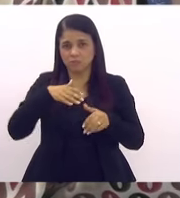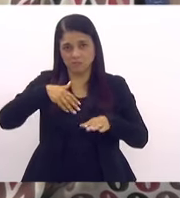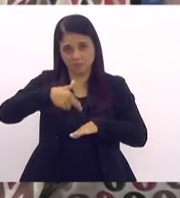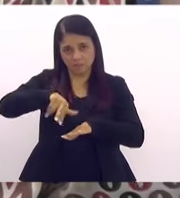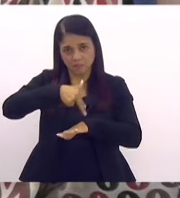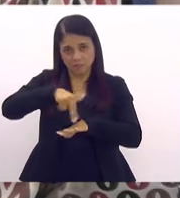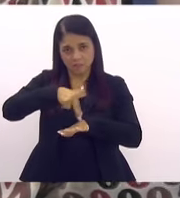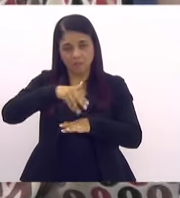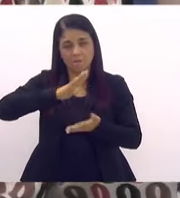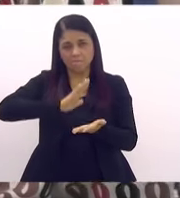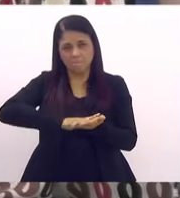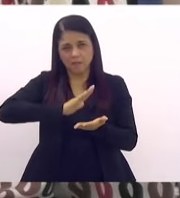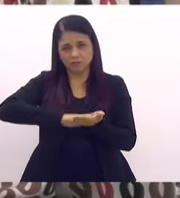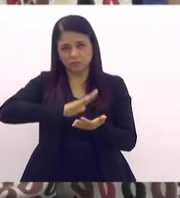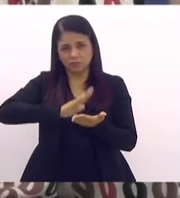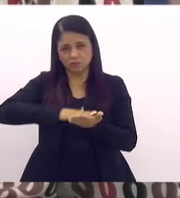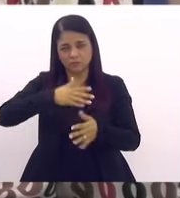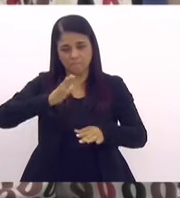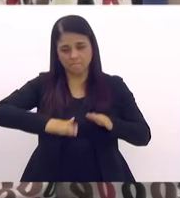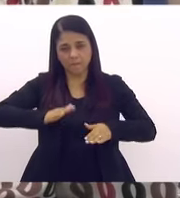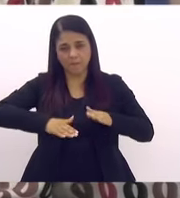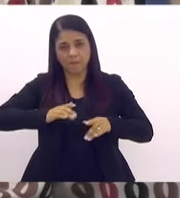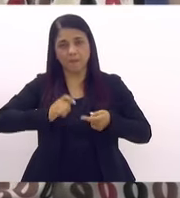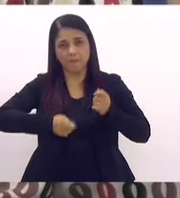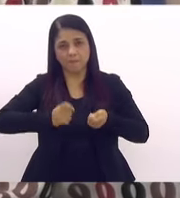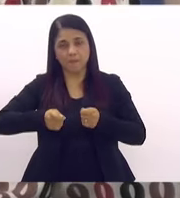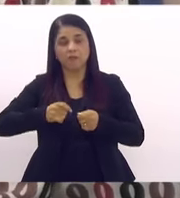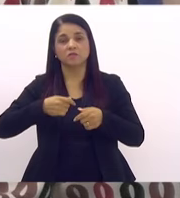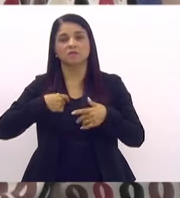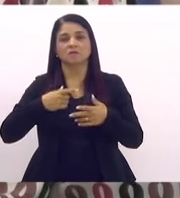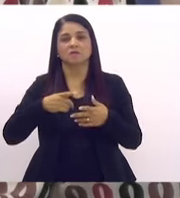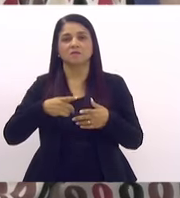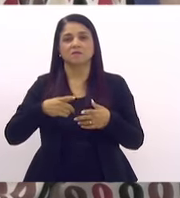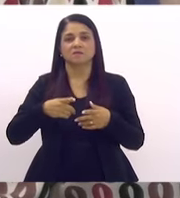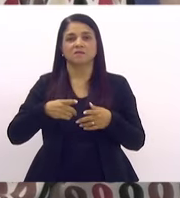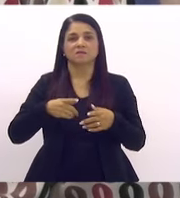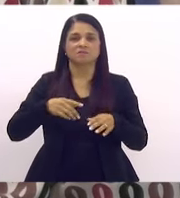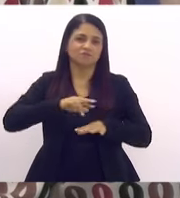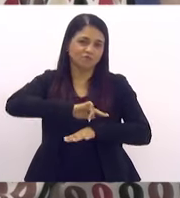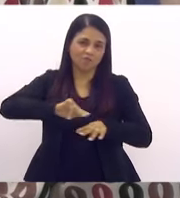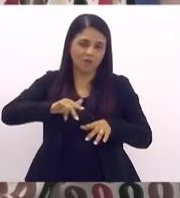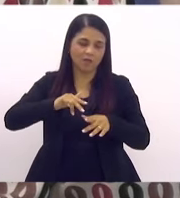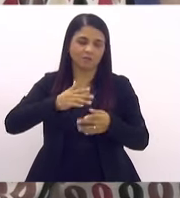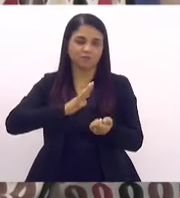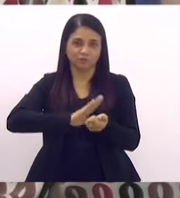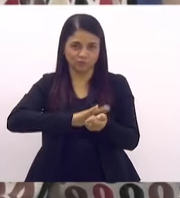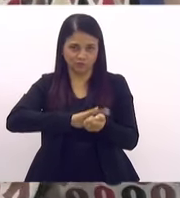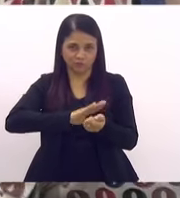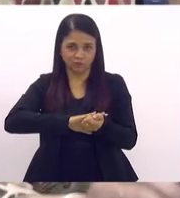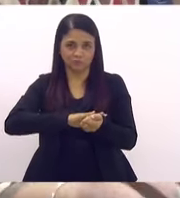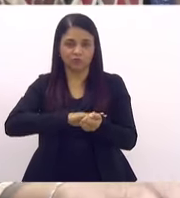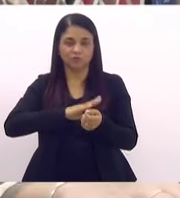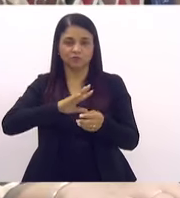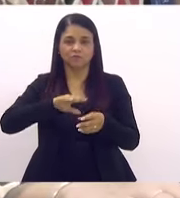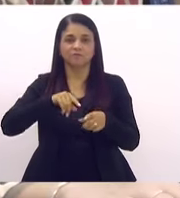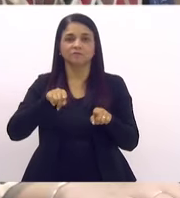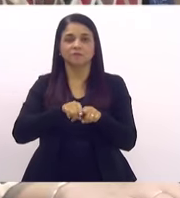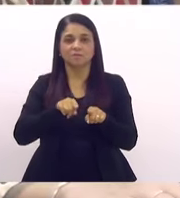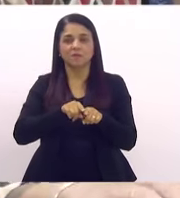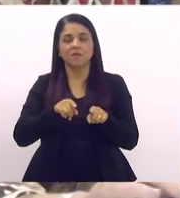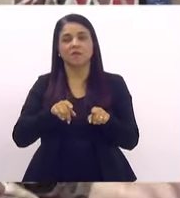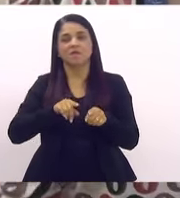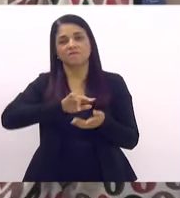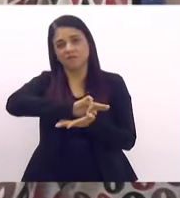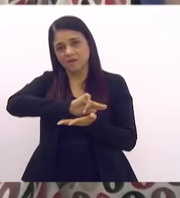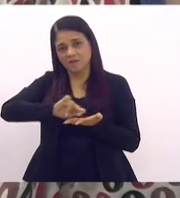contendo batidas de bateria, especialmente hip-hop, funk, soul e breakbeat. Embora as tendências modernas permitam